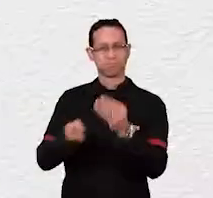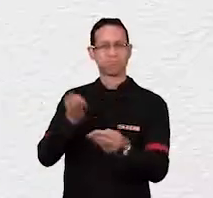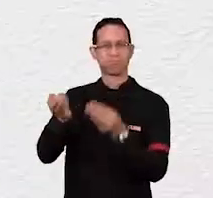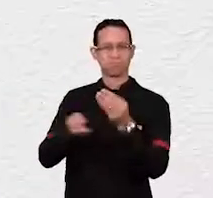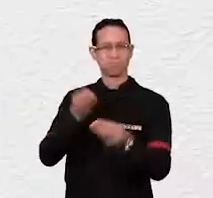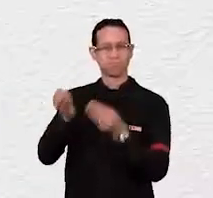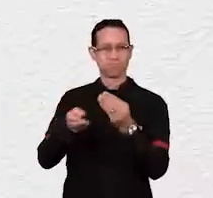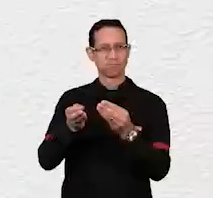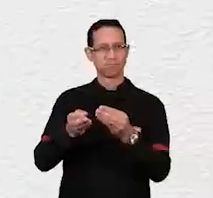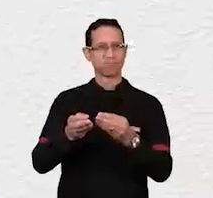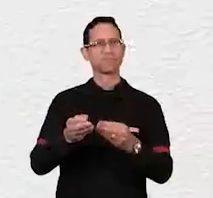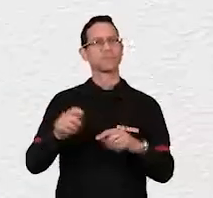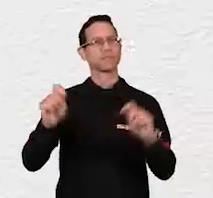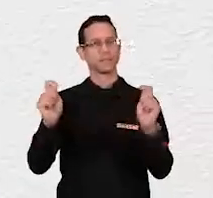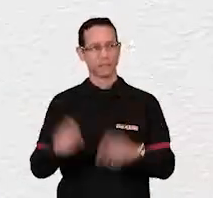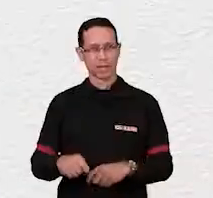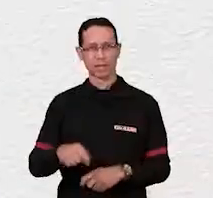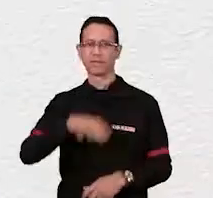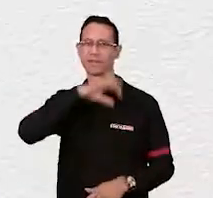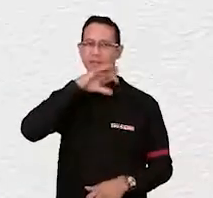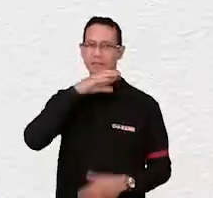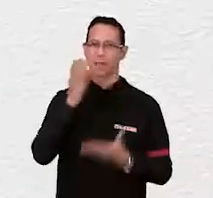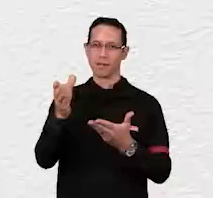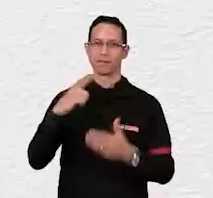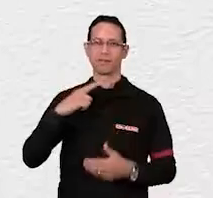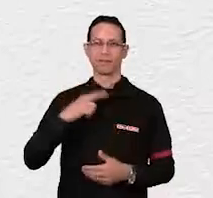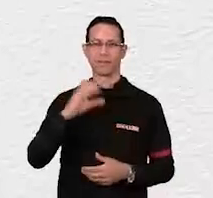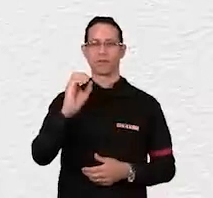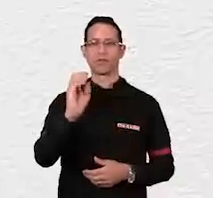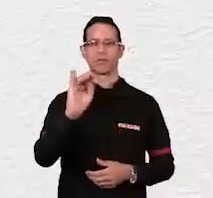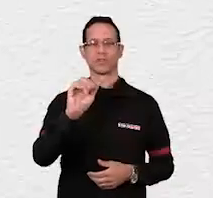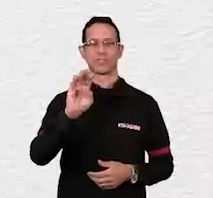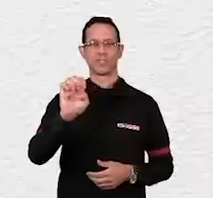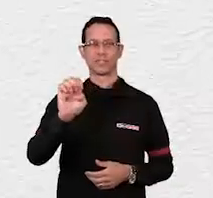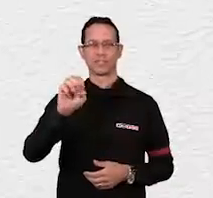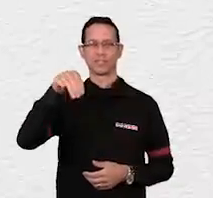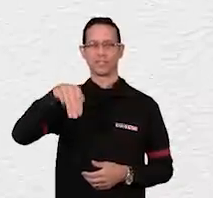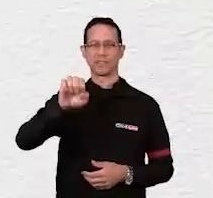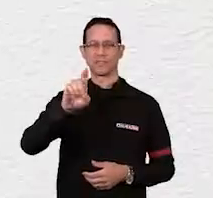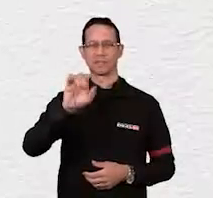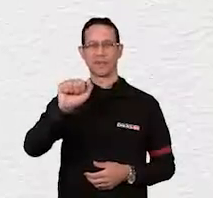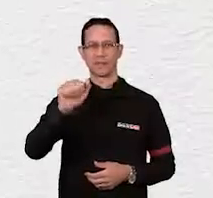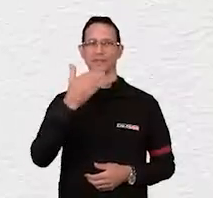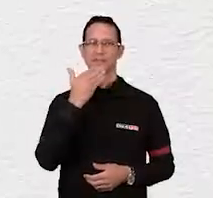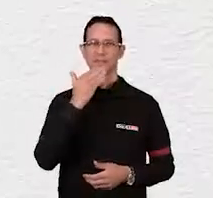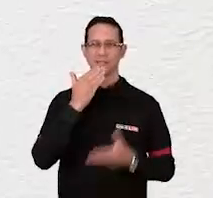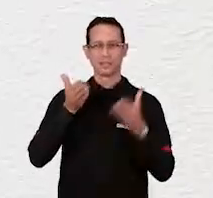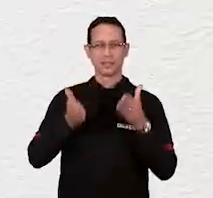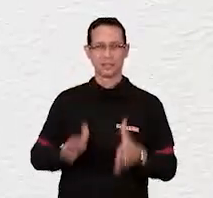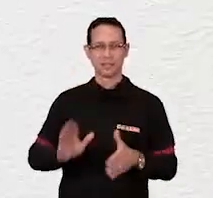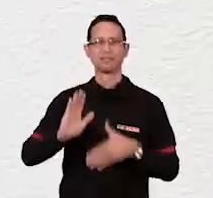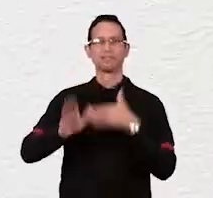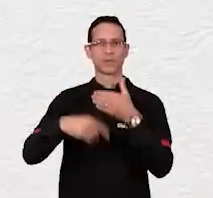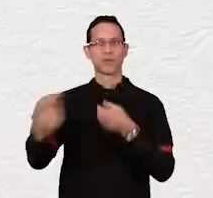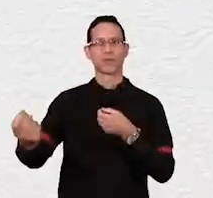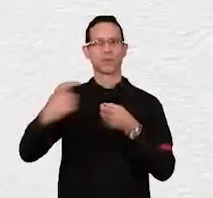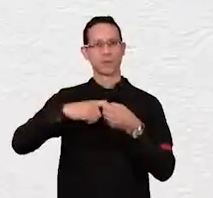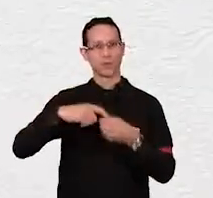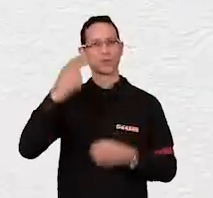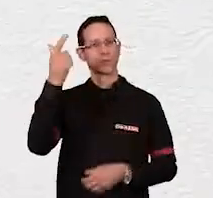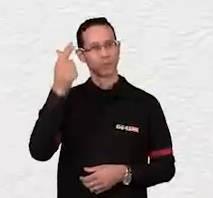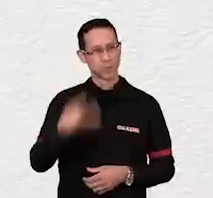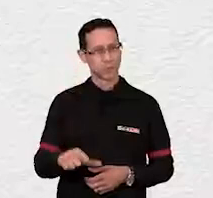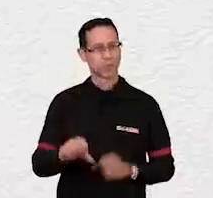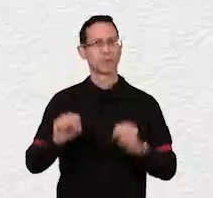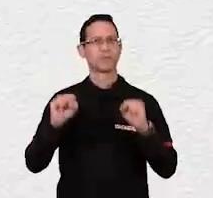né, clínica desses animais que têm otite média com defeito de fábrica, que vai voltar a fazer o quadro,